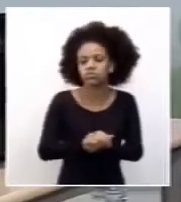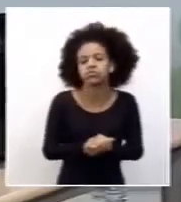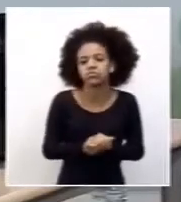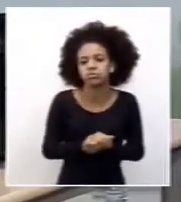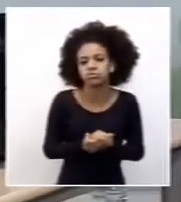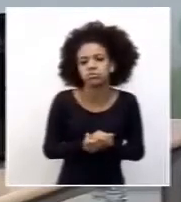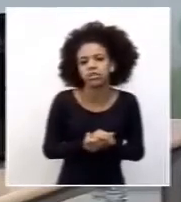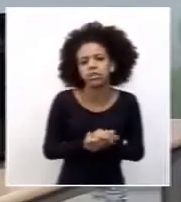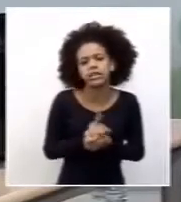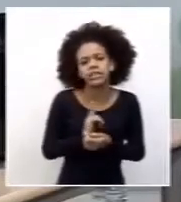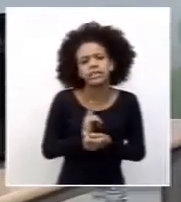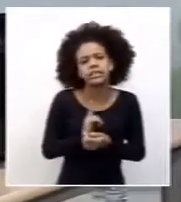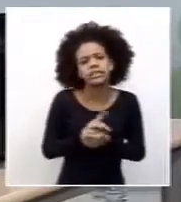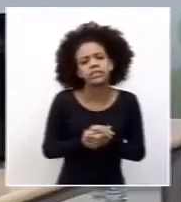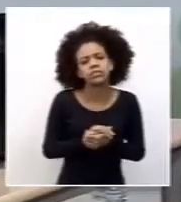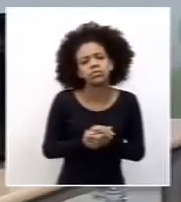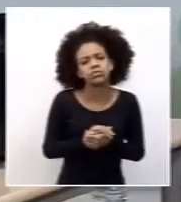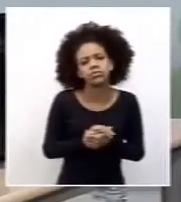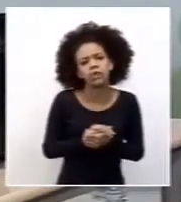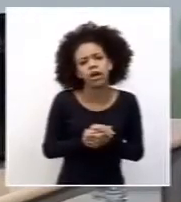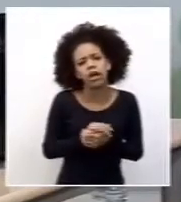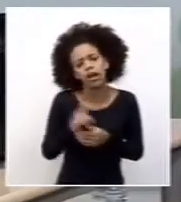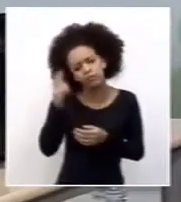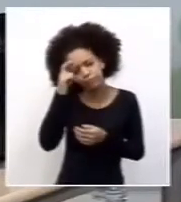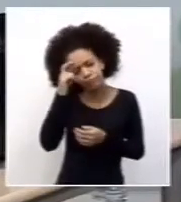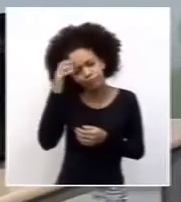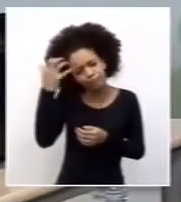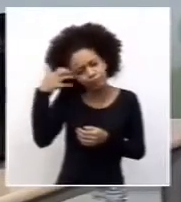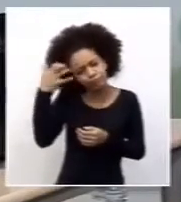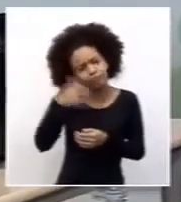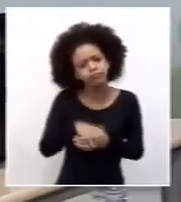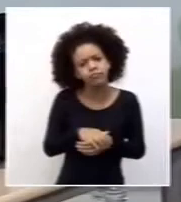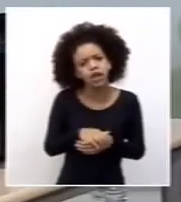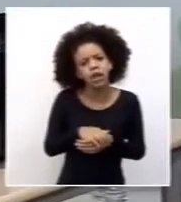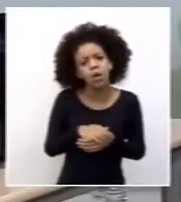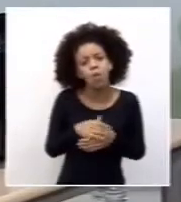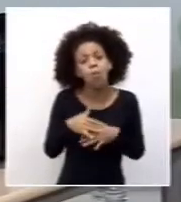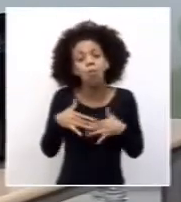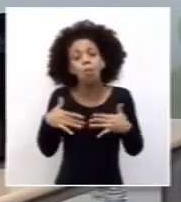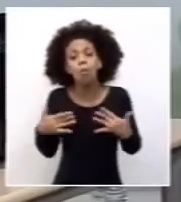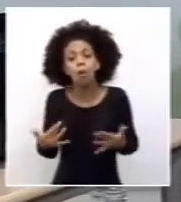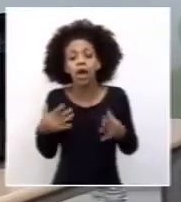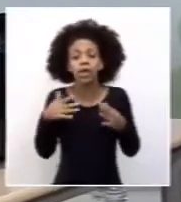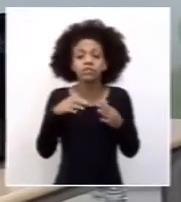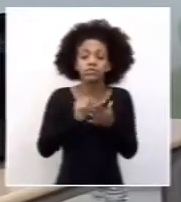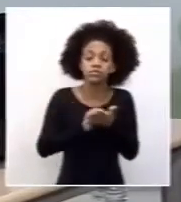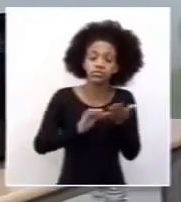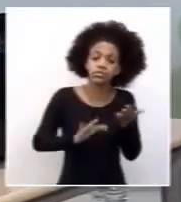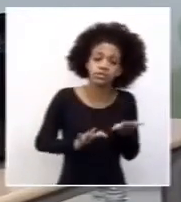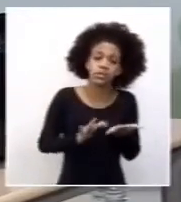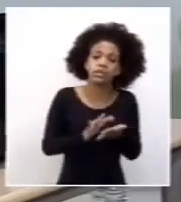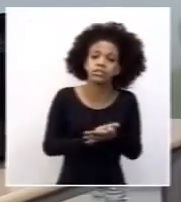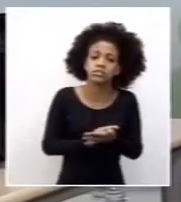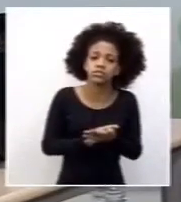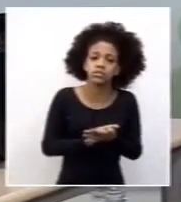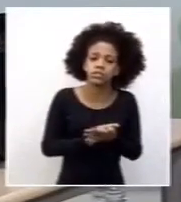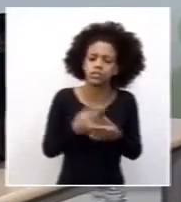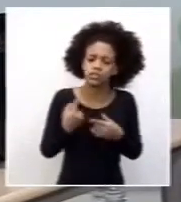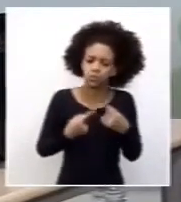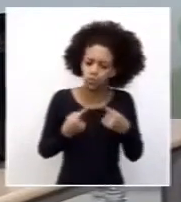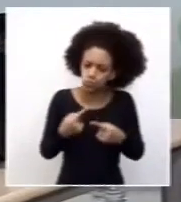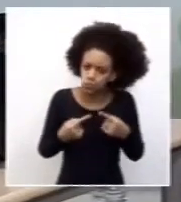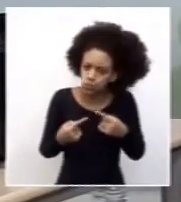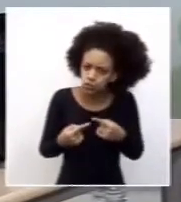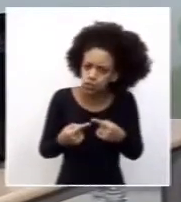Então, um questionamento, né? Um questionamento de reflexão. Se refere às quais atividades que assim estão se discutindo dentro